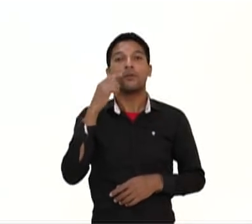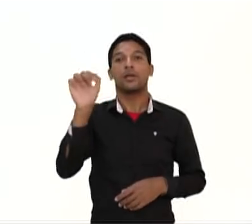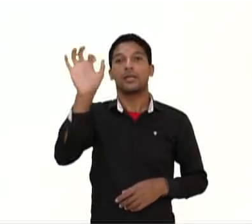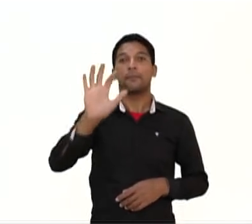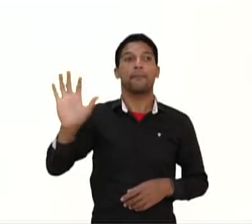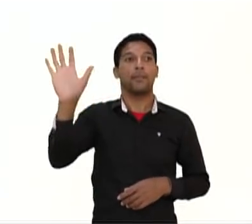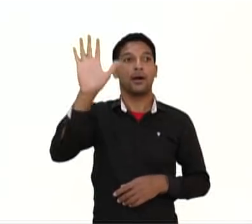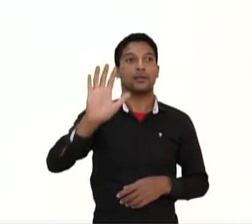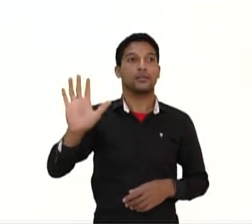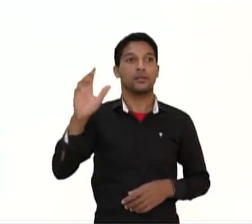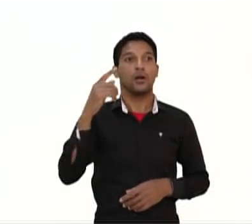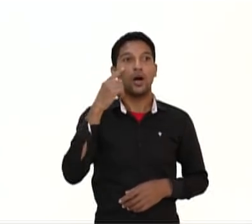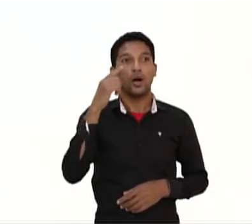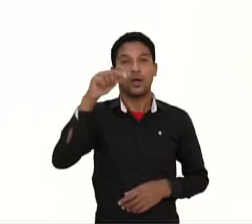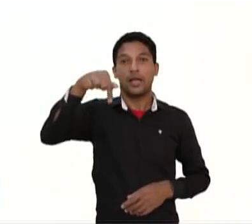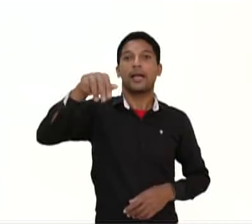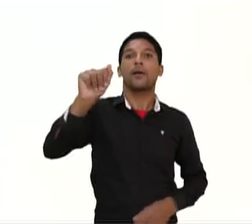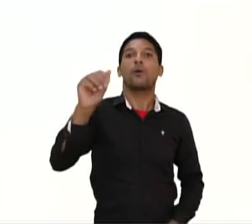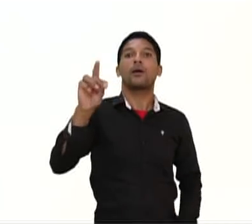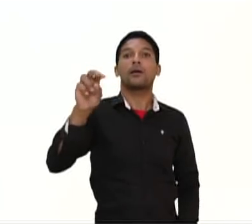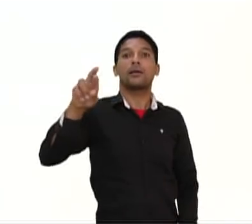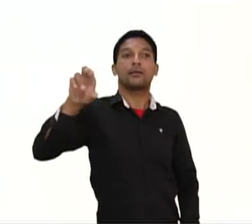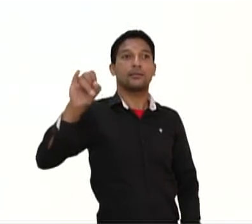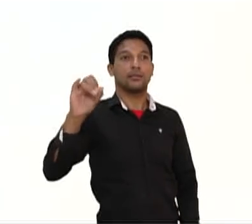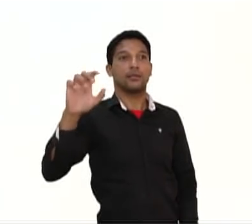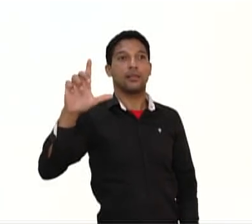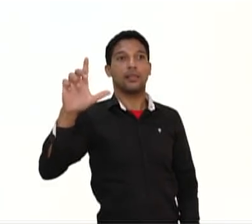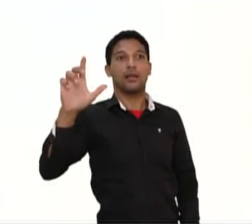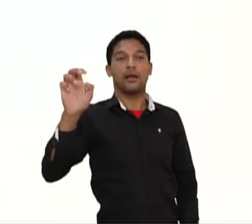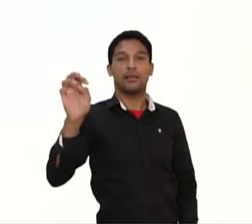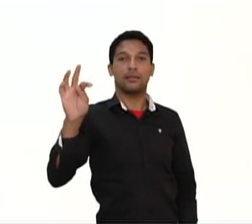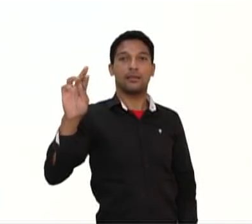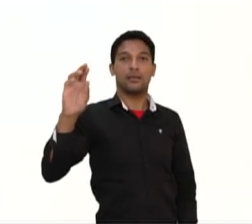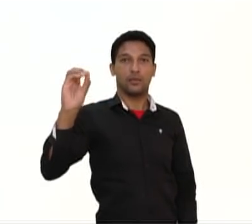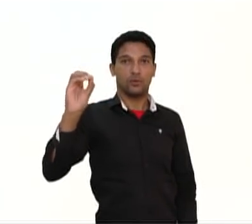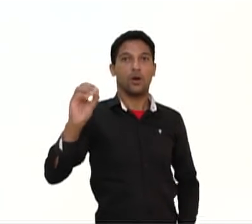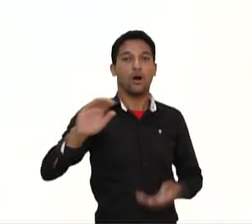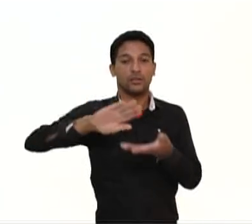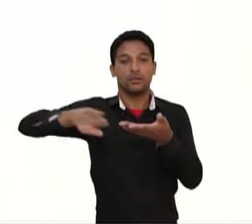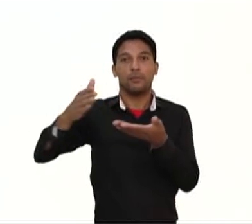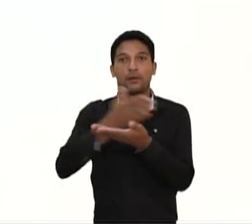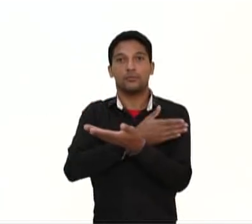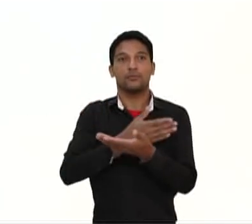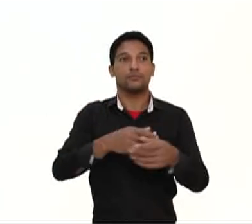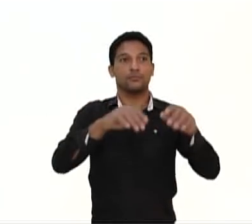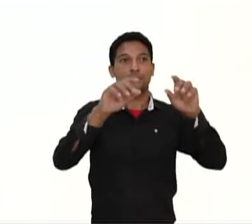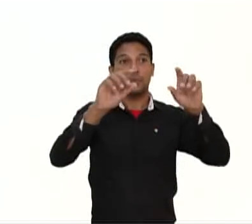três categorias. Então, aqui, ó, primeira categoria, segunda e terceira. Tá?